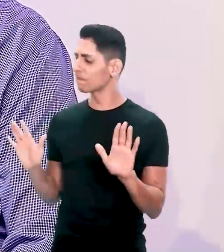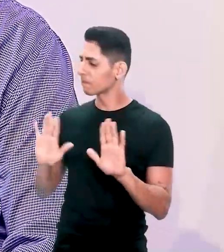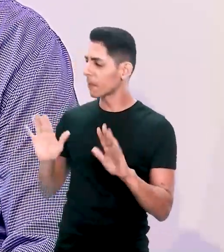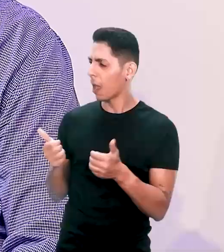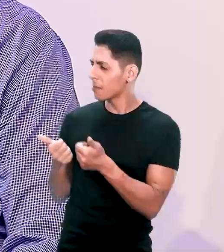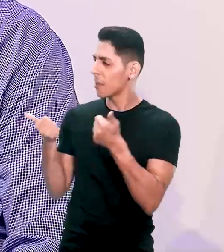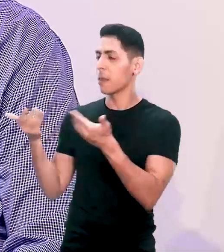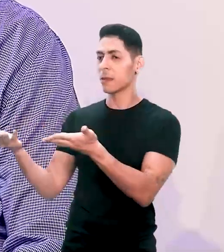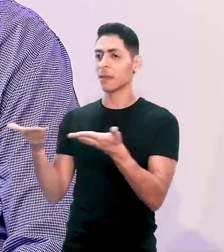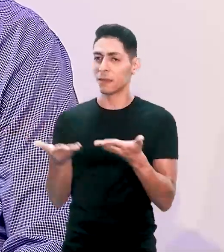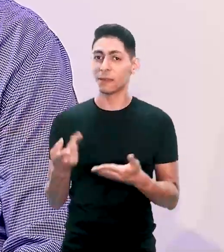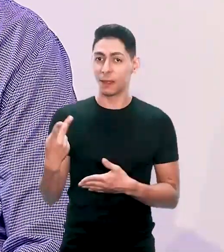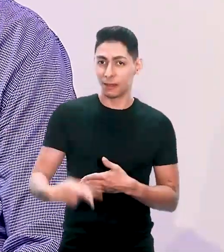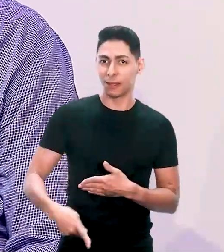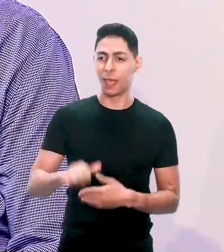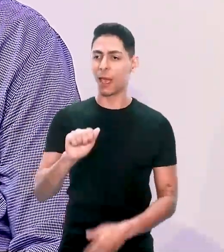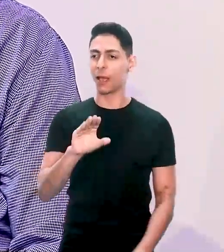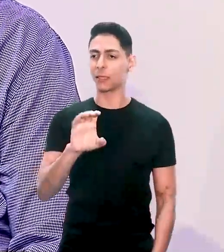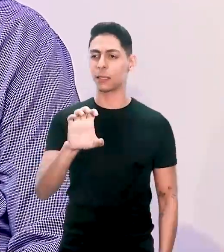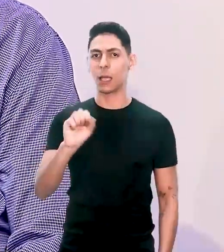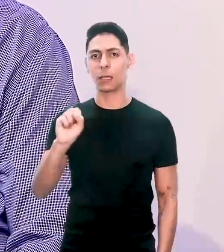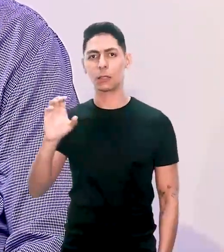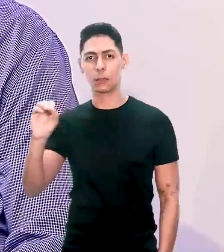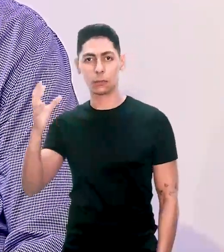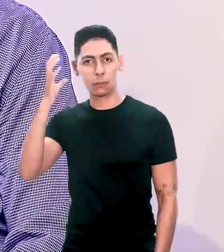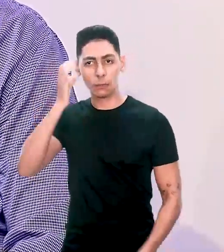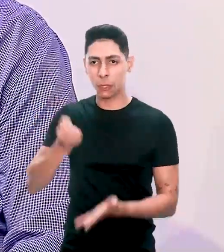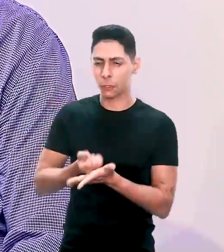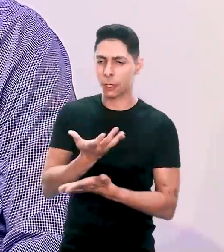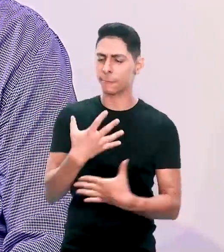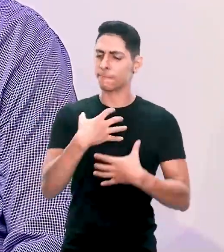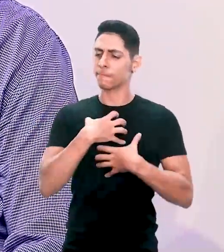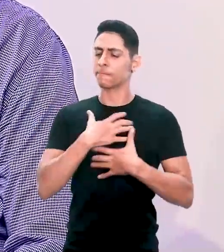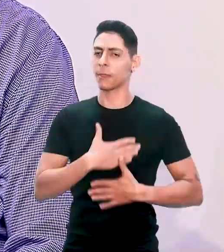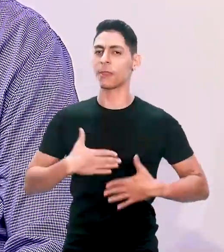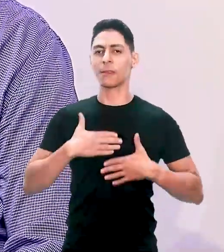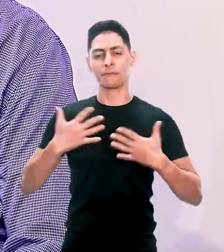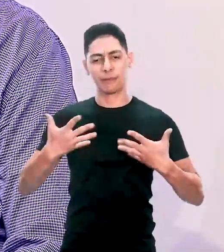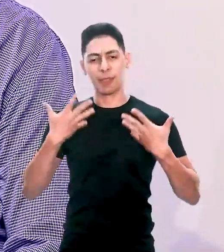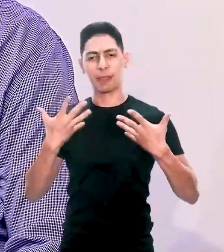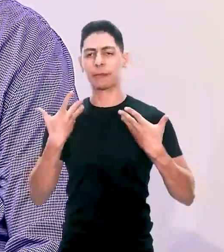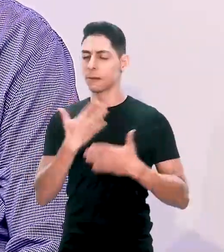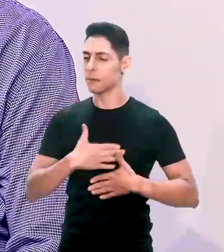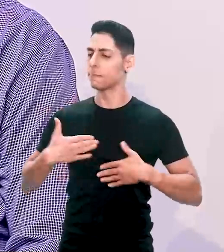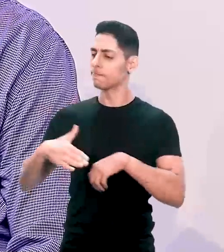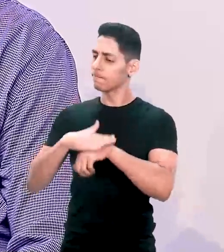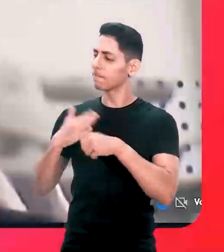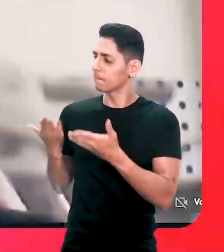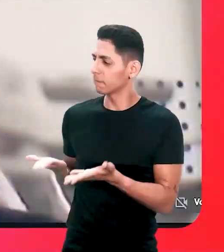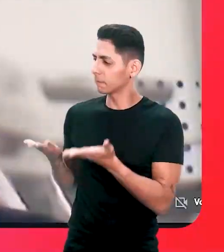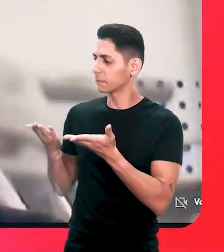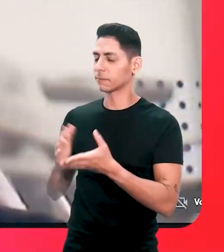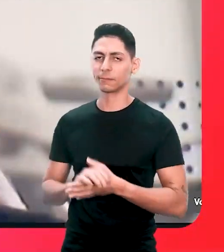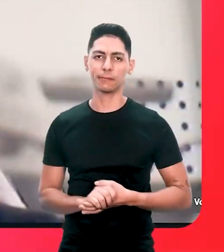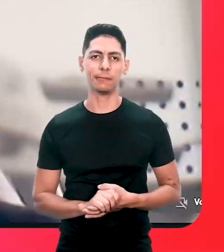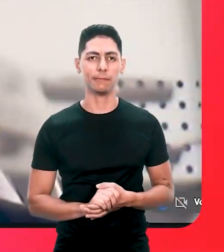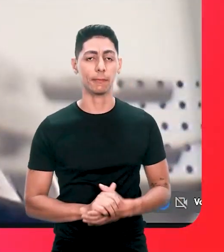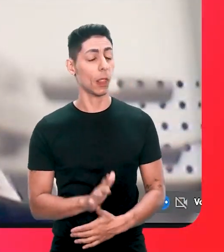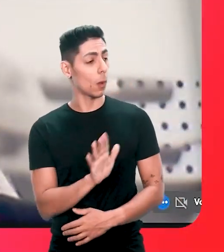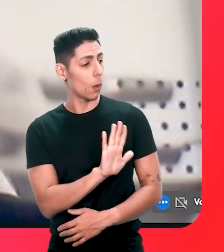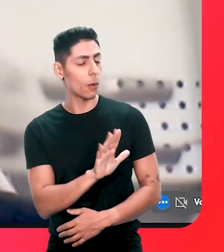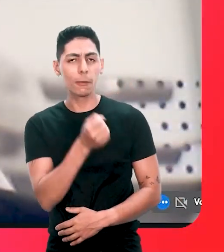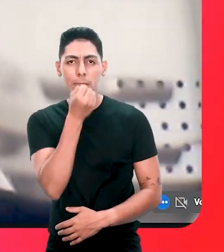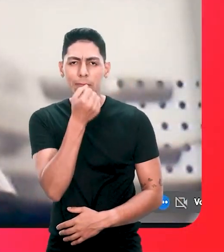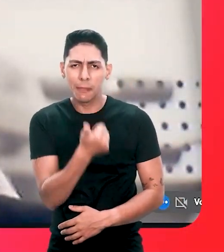seja bem-vindo ao Acessos Podcast. Grande alegria, grande prazer dialogar com o amigo. Olá,